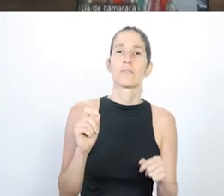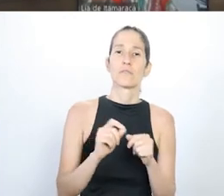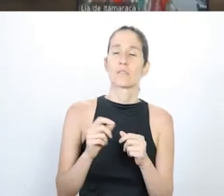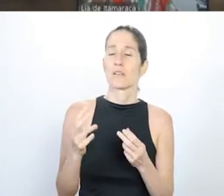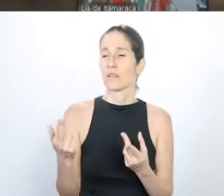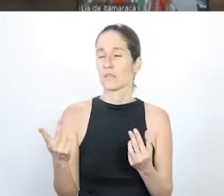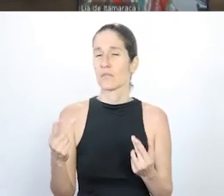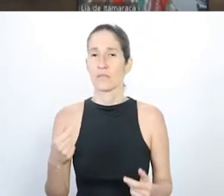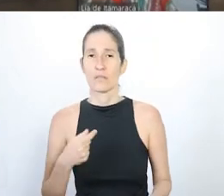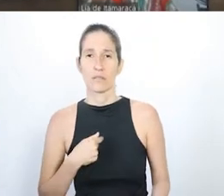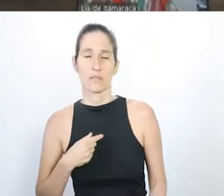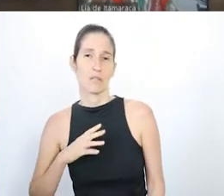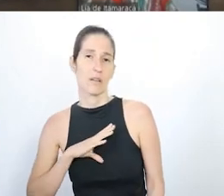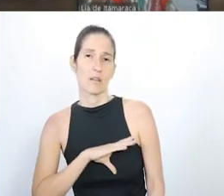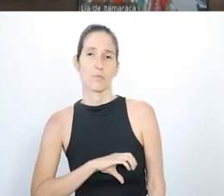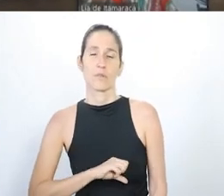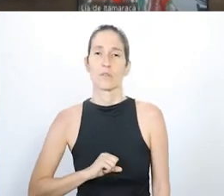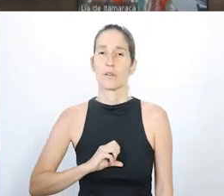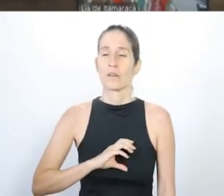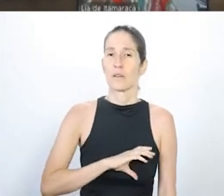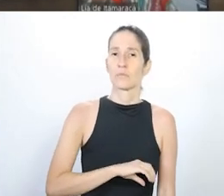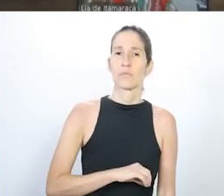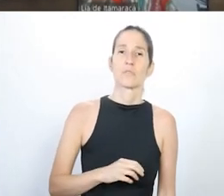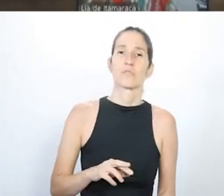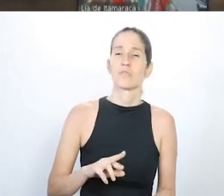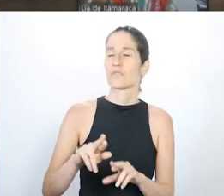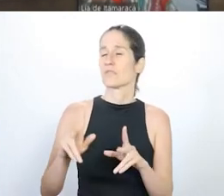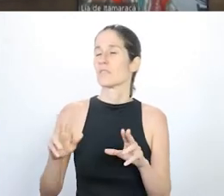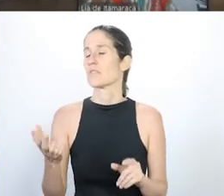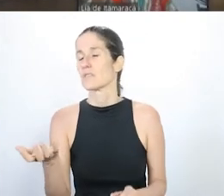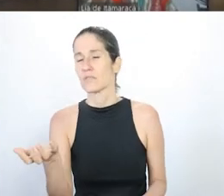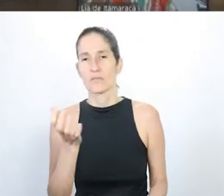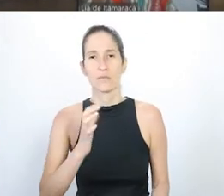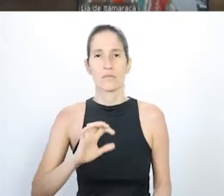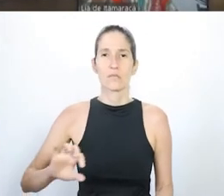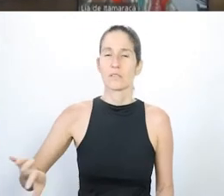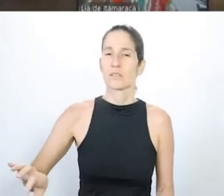de outro jeito eu não quero.